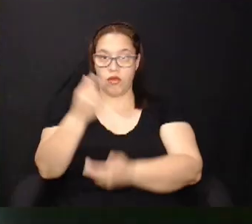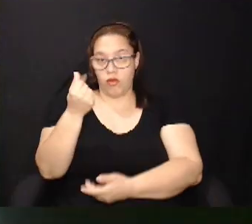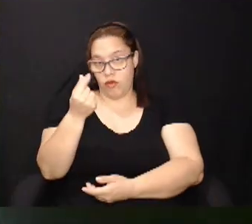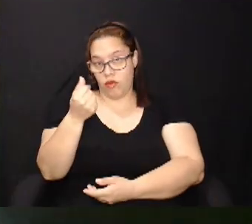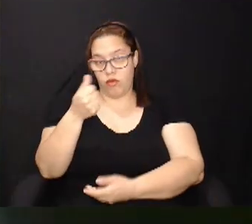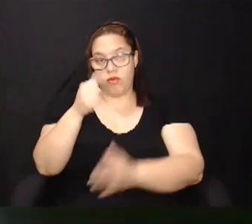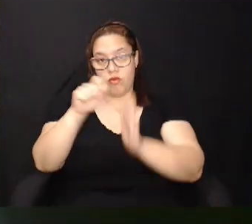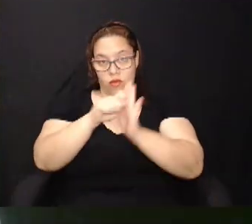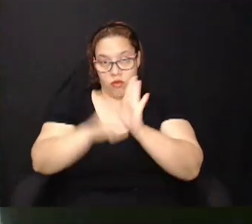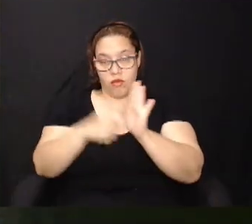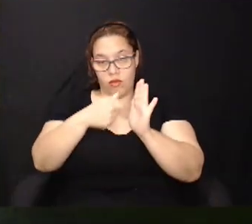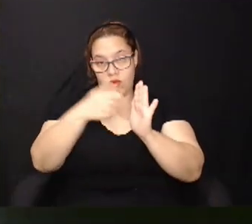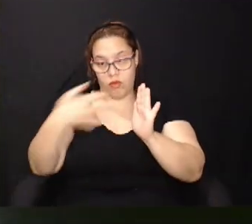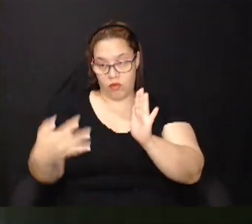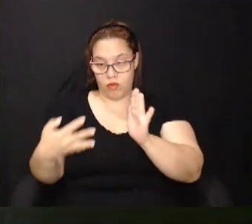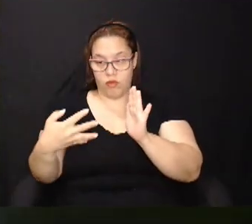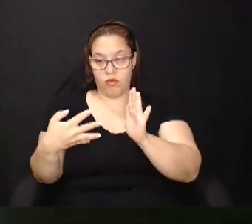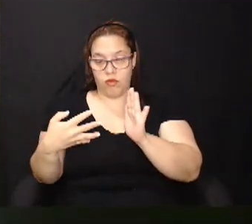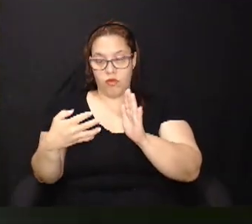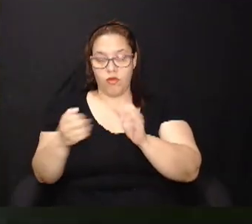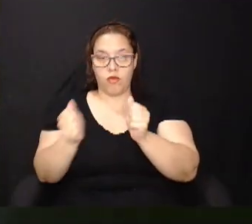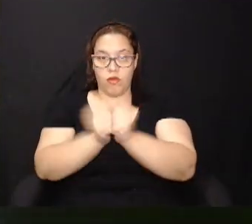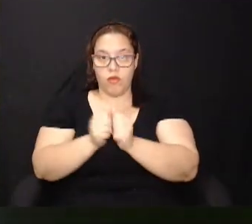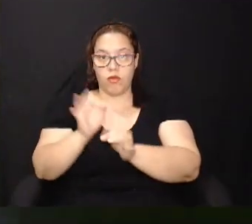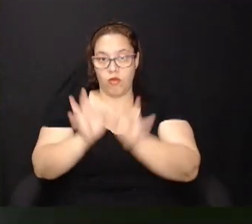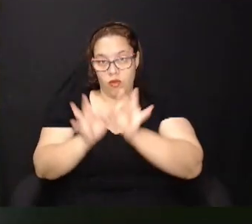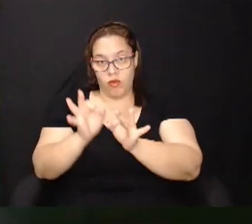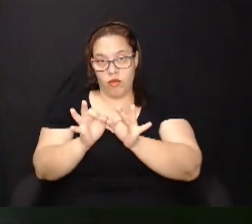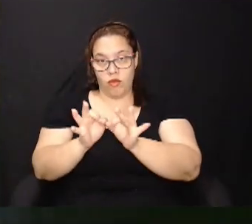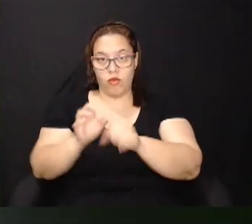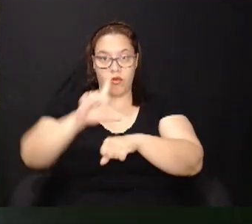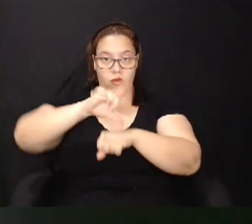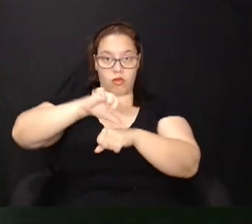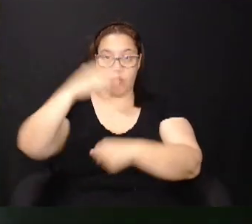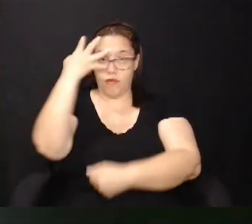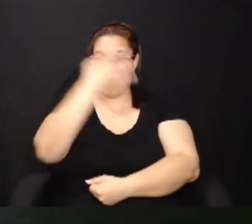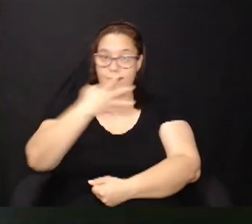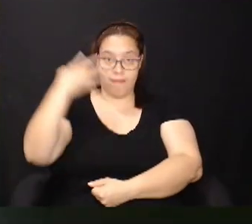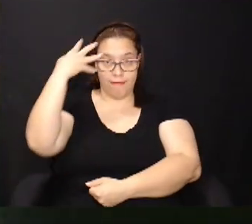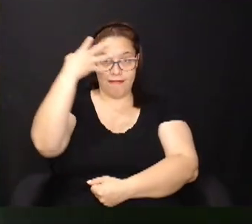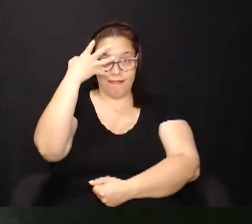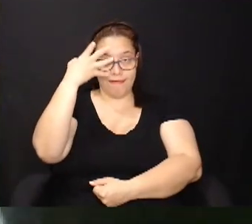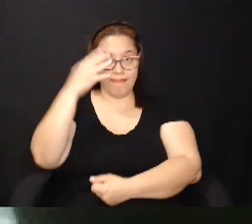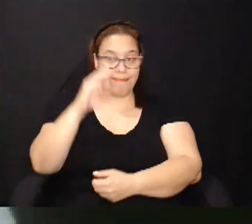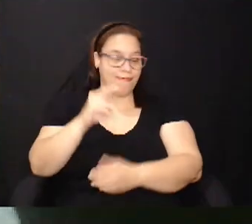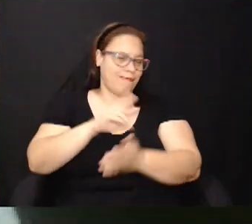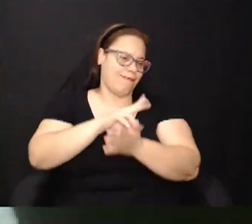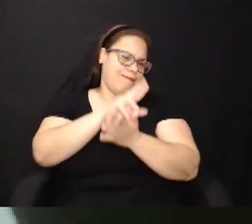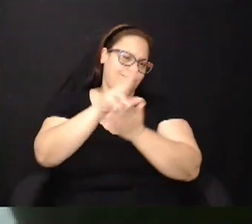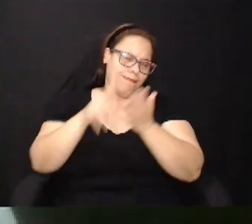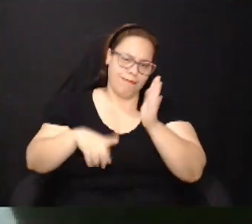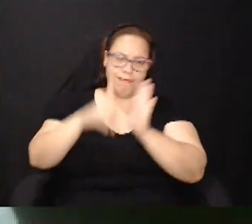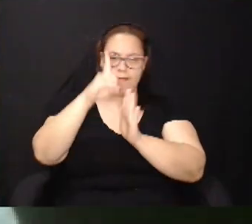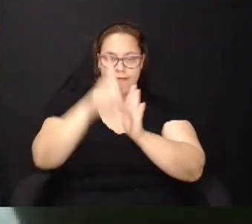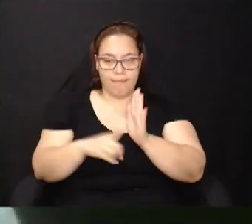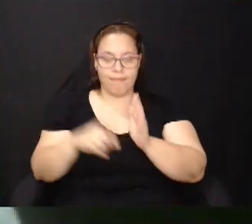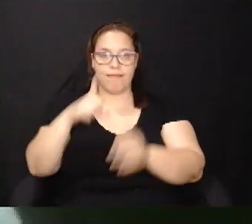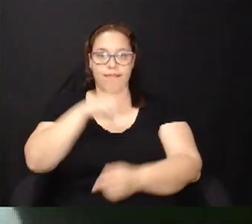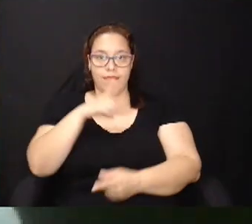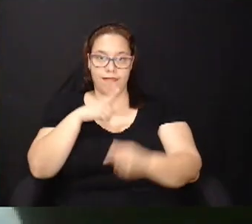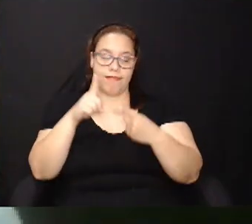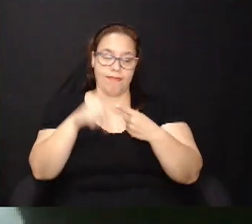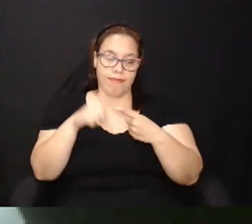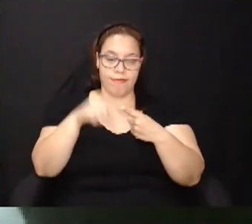CDC extrajudicialmente ou judicialmente. Atraso passou de 4 horas, aí já nascem uma série de direitos. Você vai ter direito de escolher